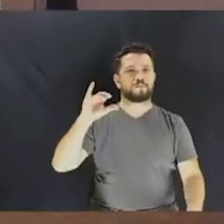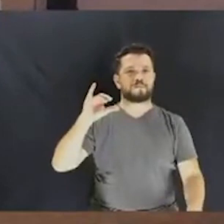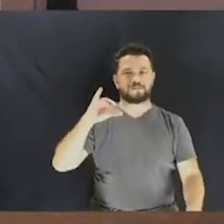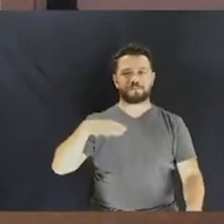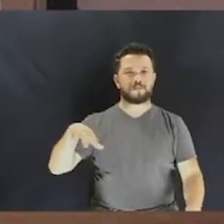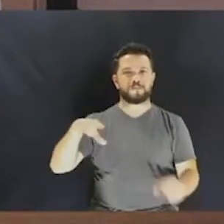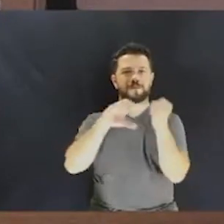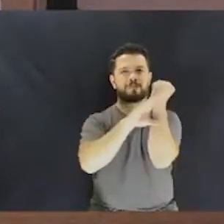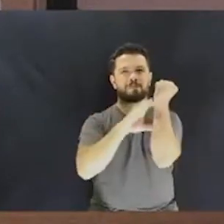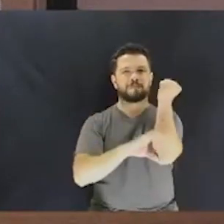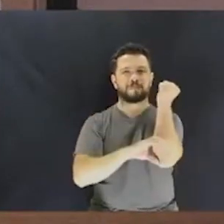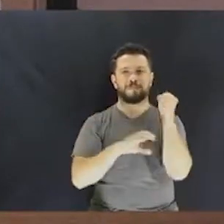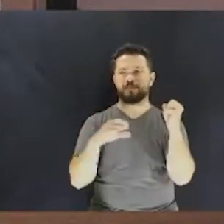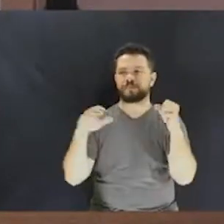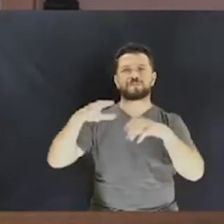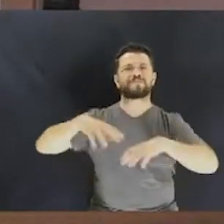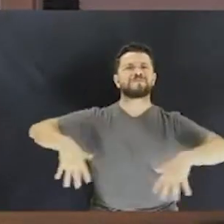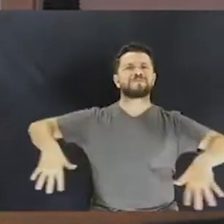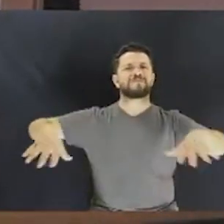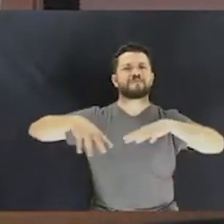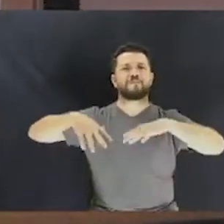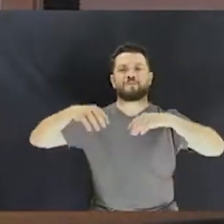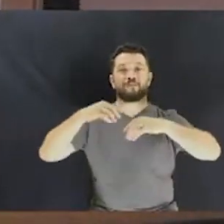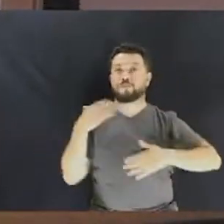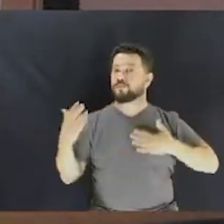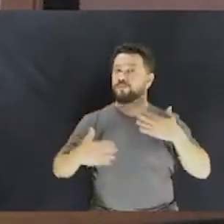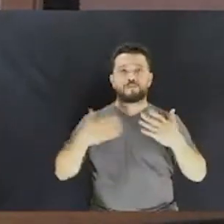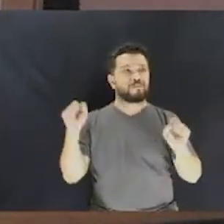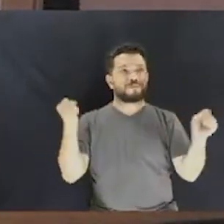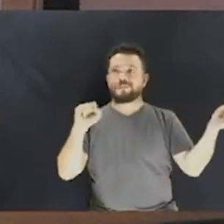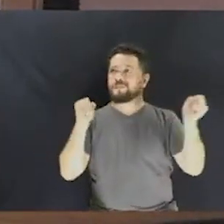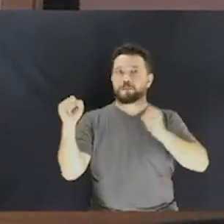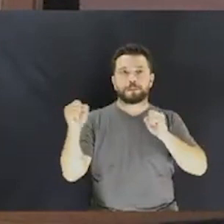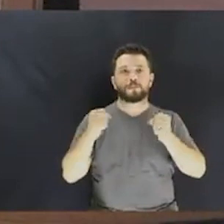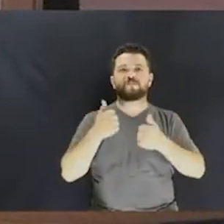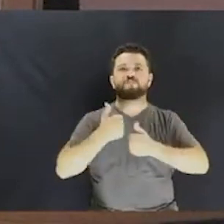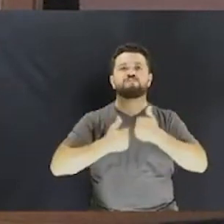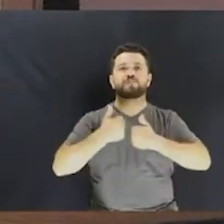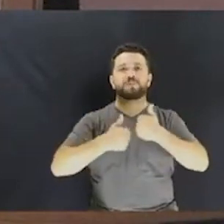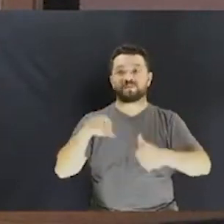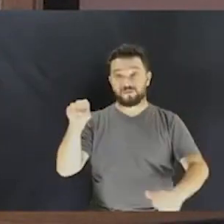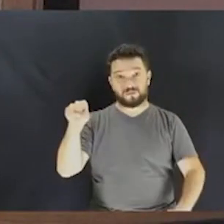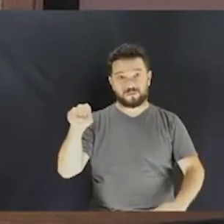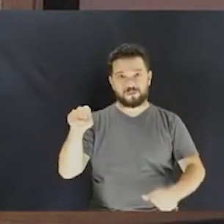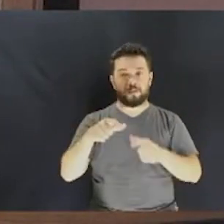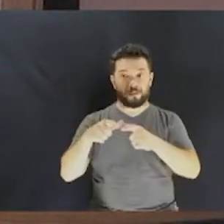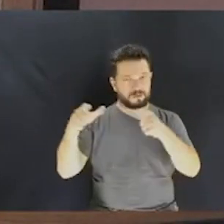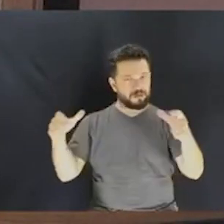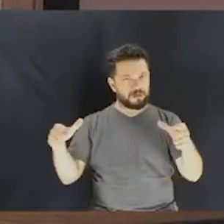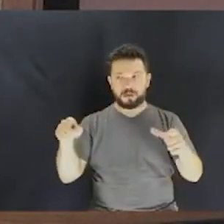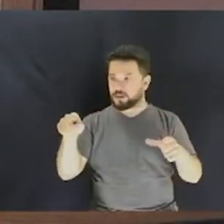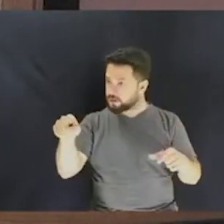aquela piazada, todo mundo empolgado, né, com o futebol hoje, mas a maioria da gurizada sem chuteira.